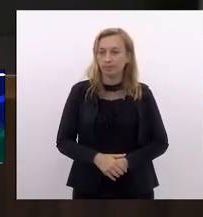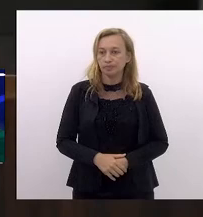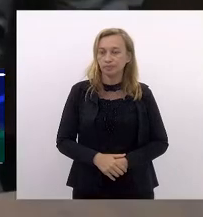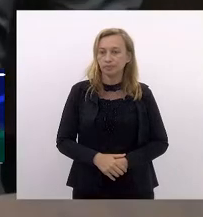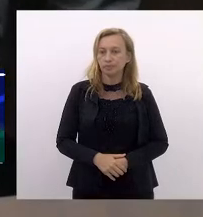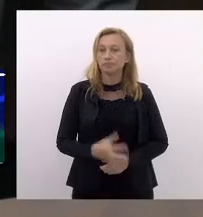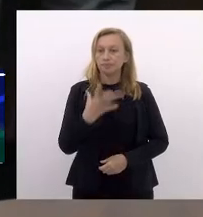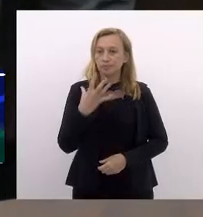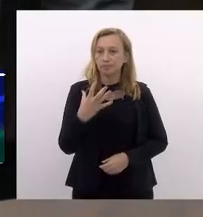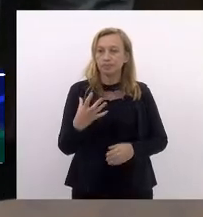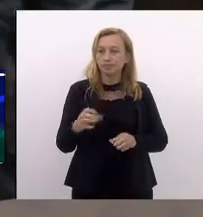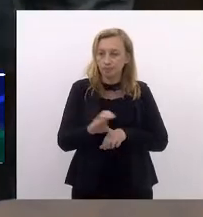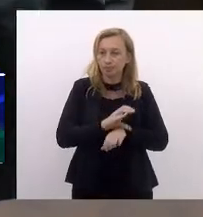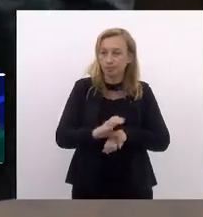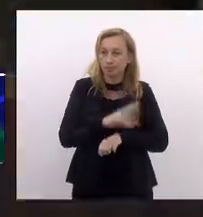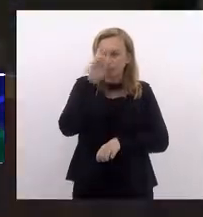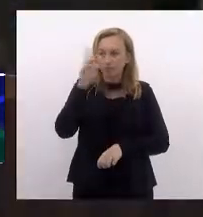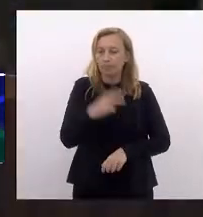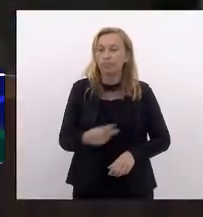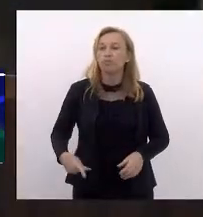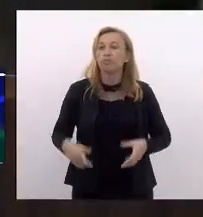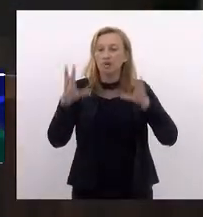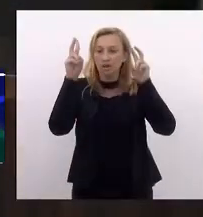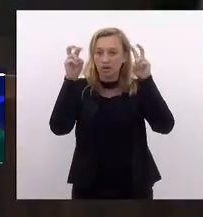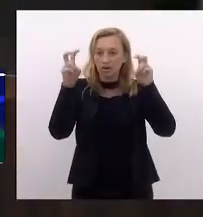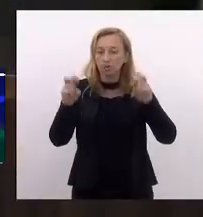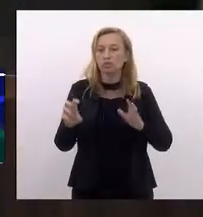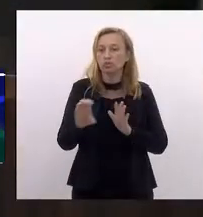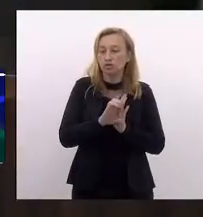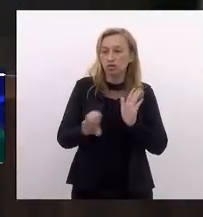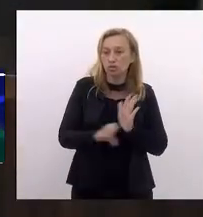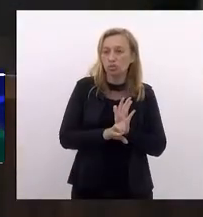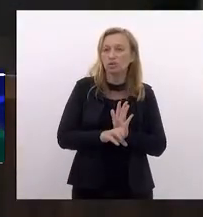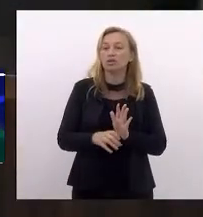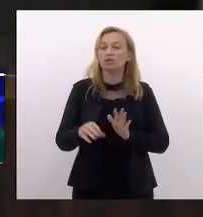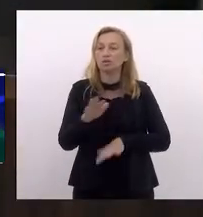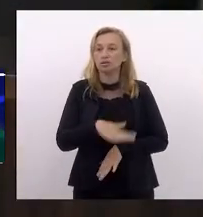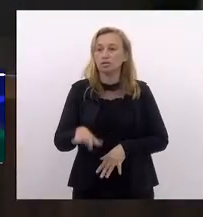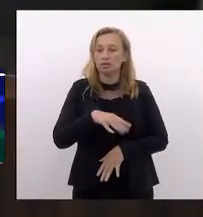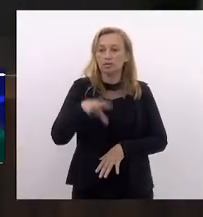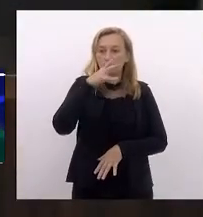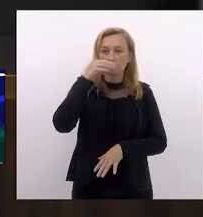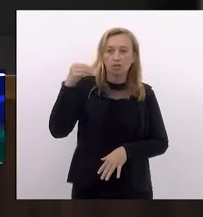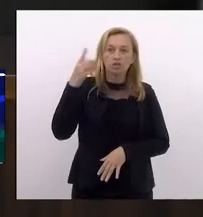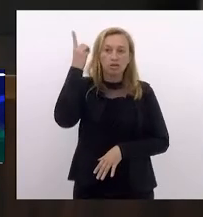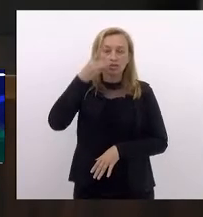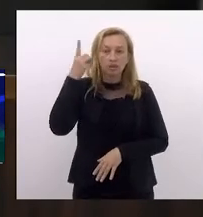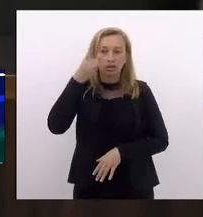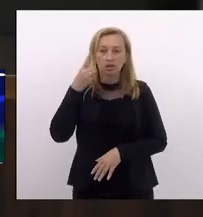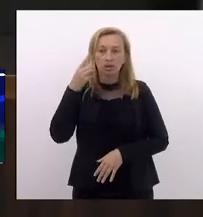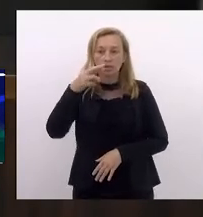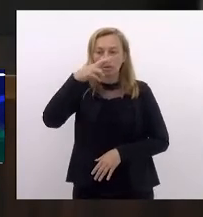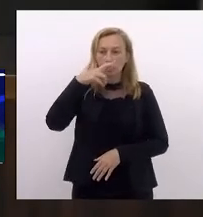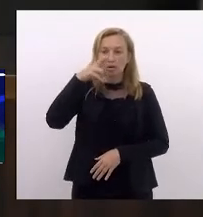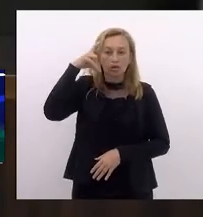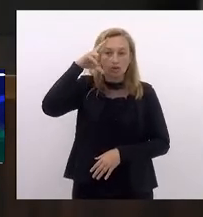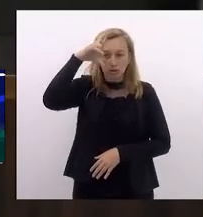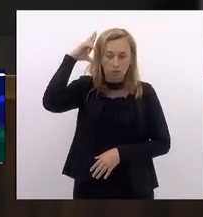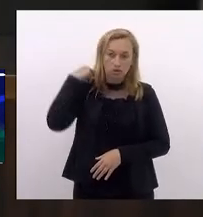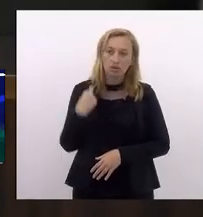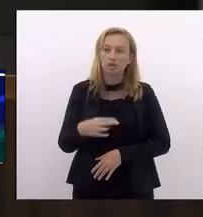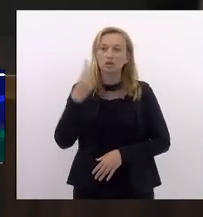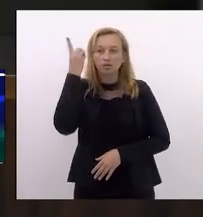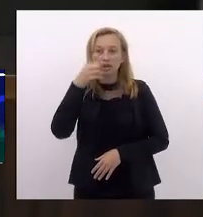Nem parece aquela funcionalidades mas ela começou a reação da criança do Idoso deputada Rosane Ferreira tá usando adaptado